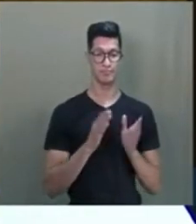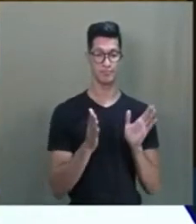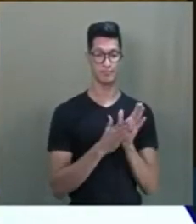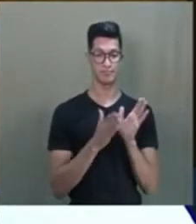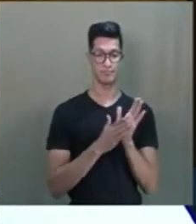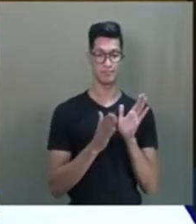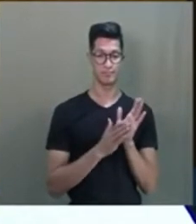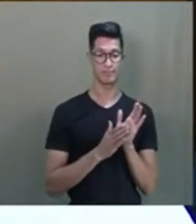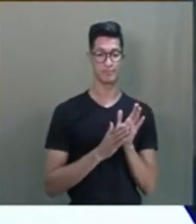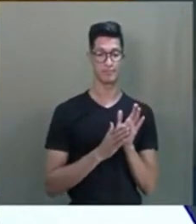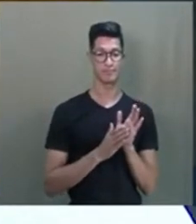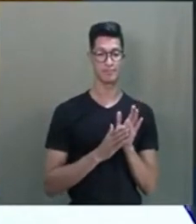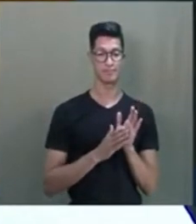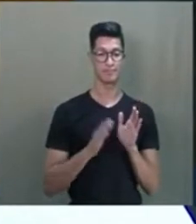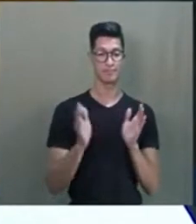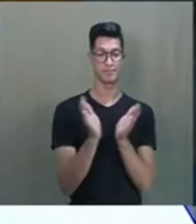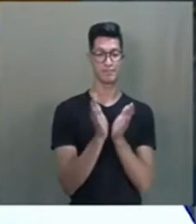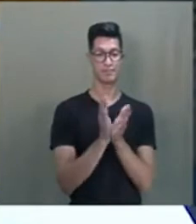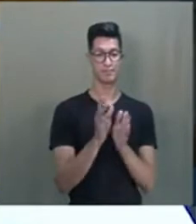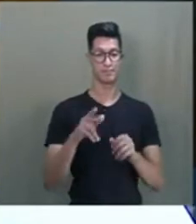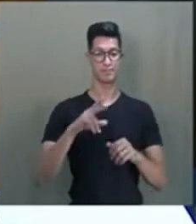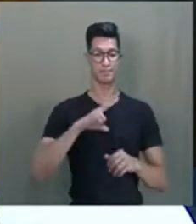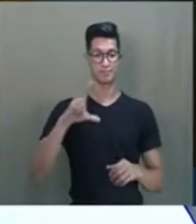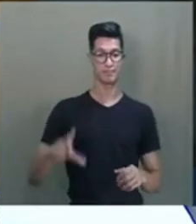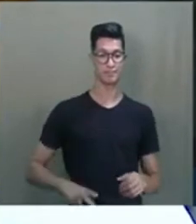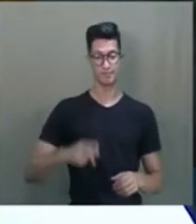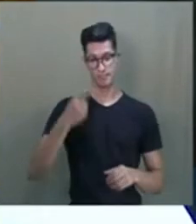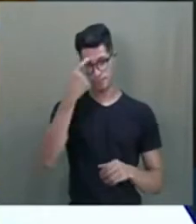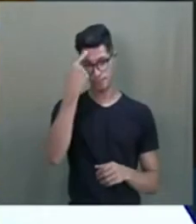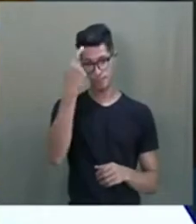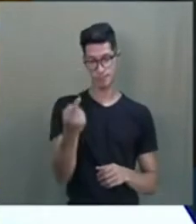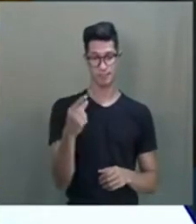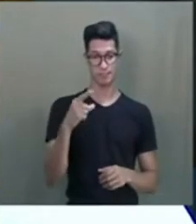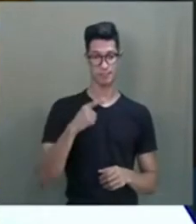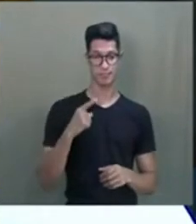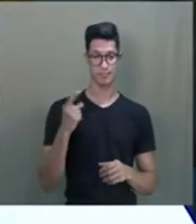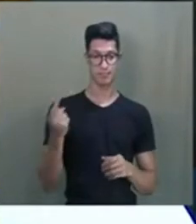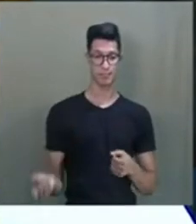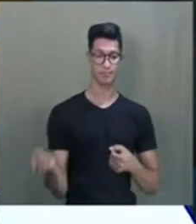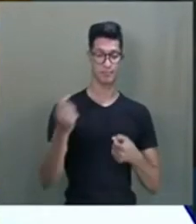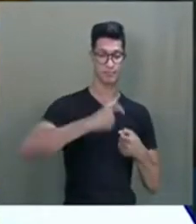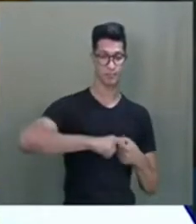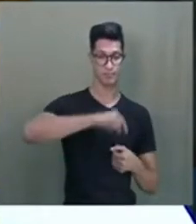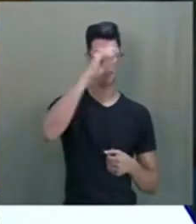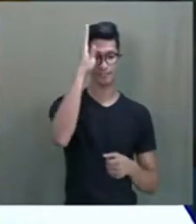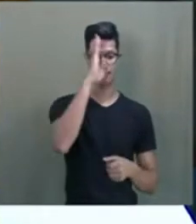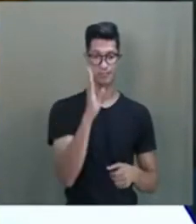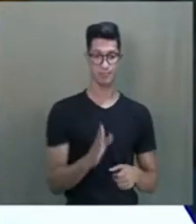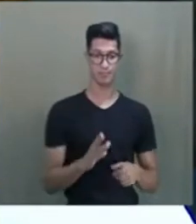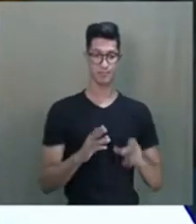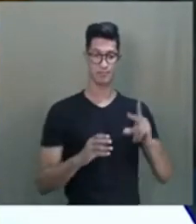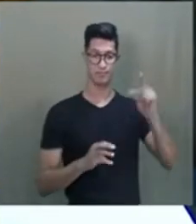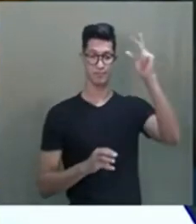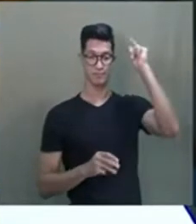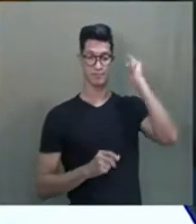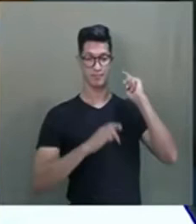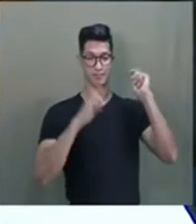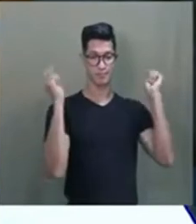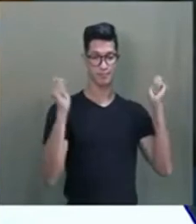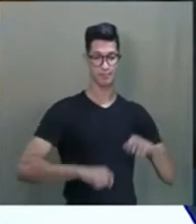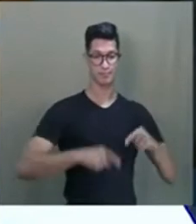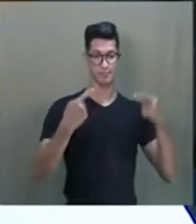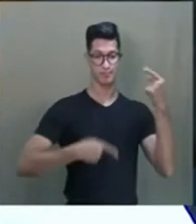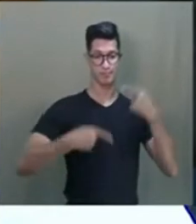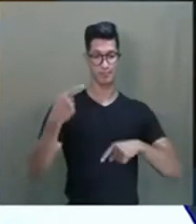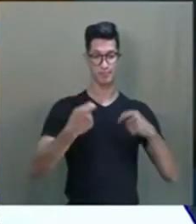Propugnavam os constituintes portugueses a intenção de devolver ao Brasil a antiga condição política